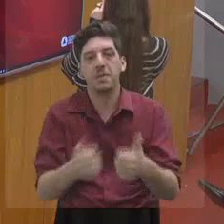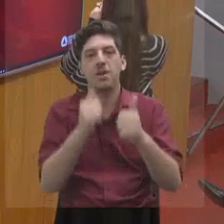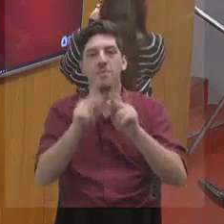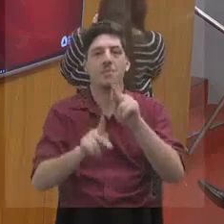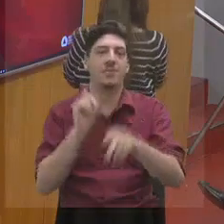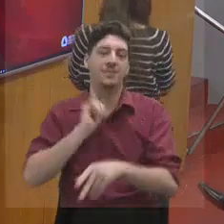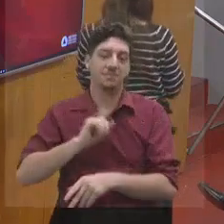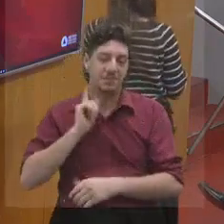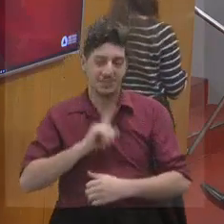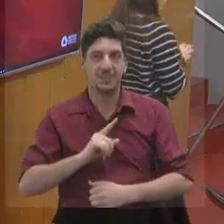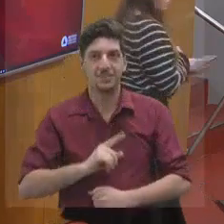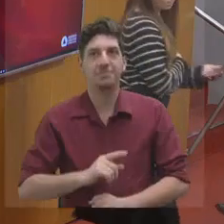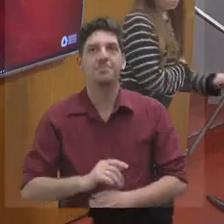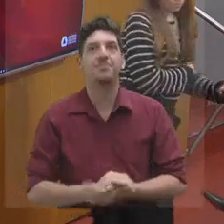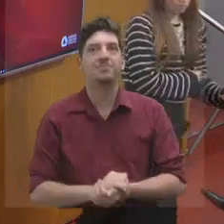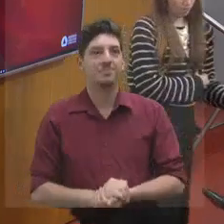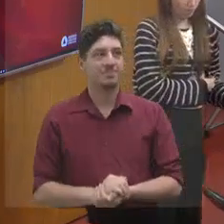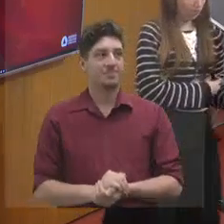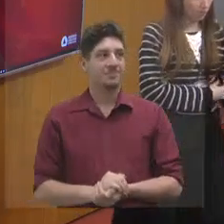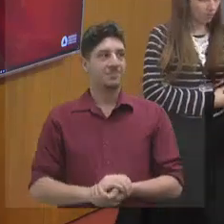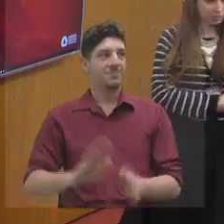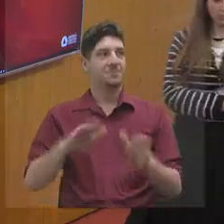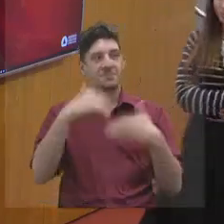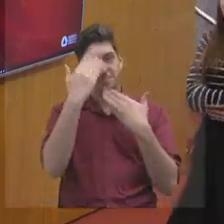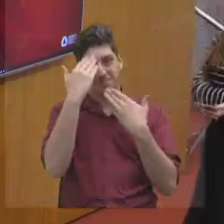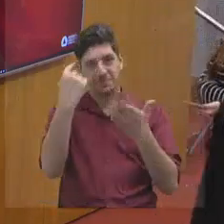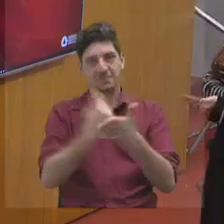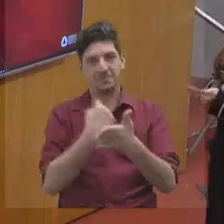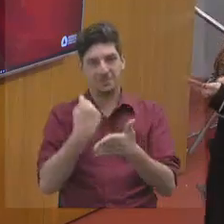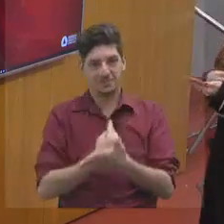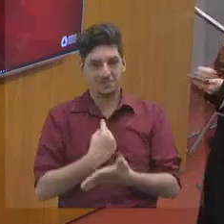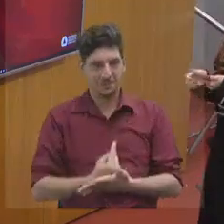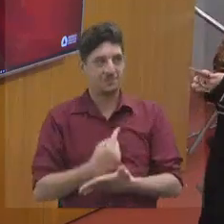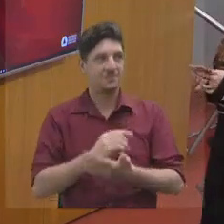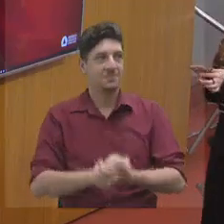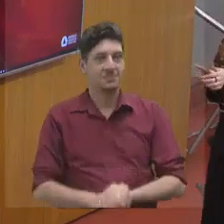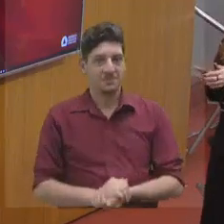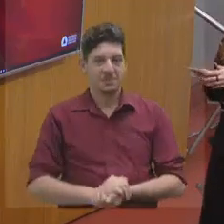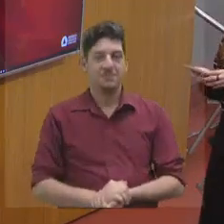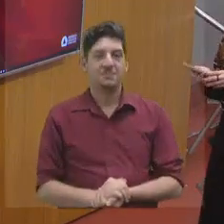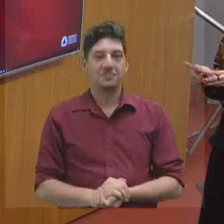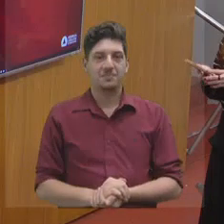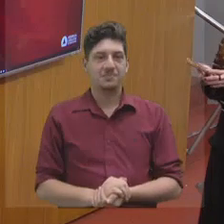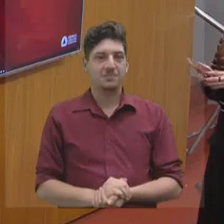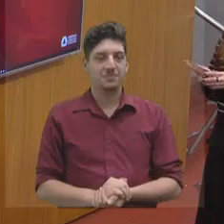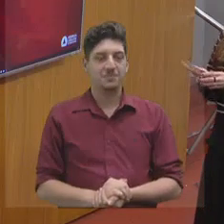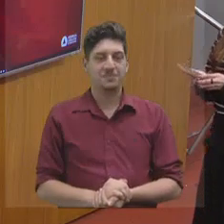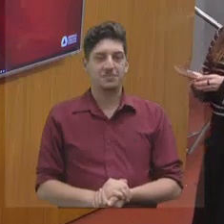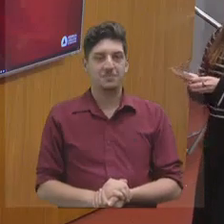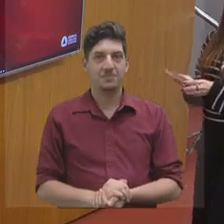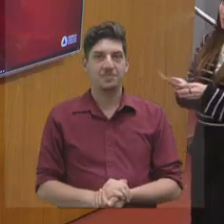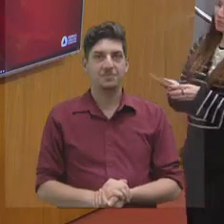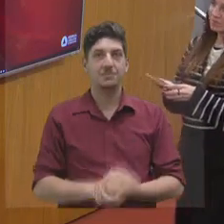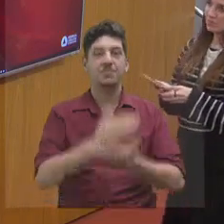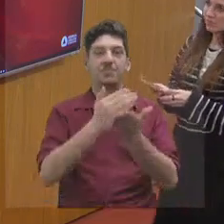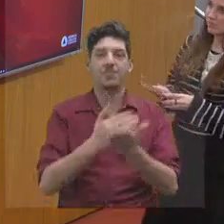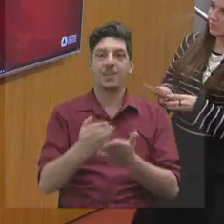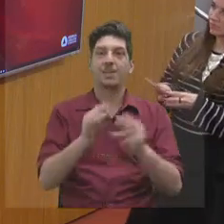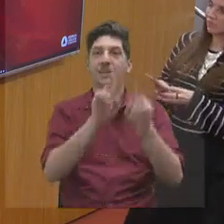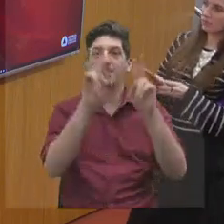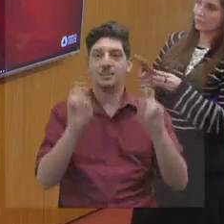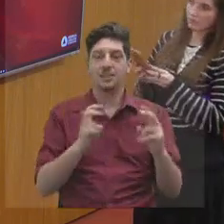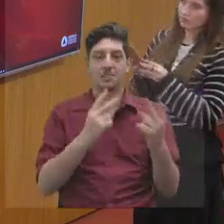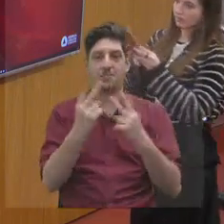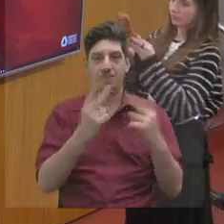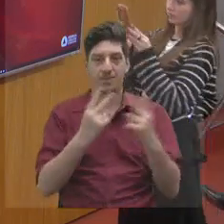Deputado Obrigado pelas perguntas né então Começando aqui pela temática das ferrovias